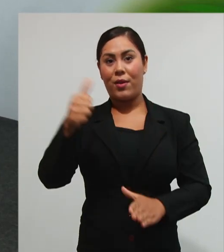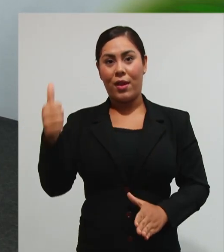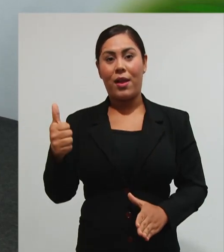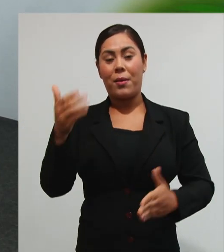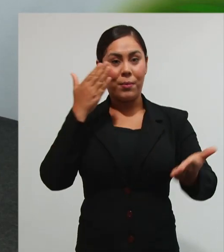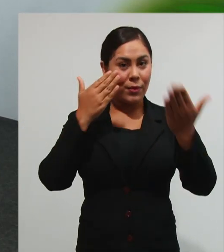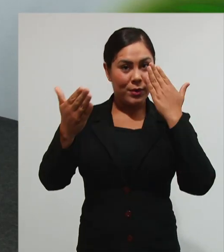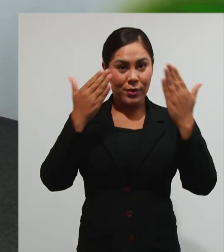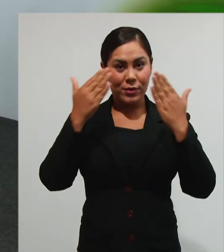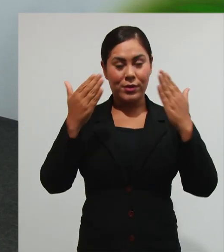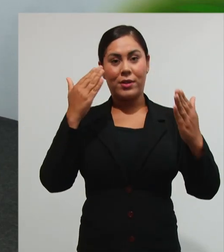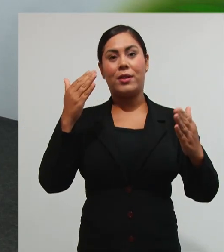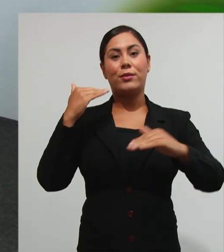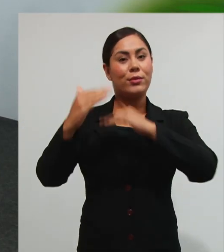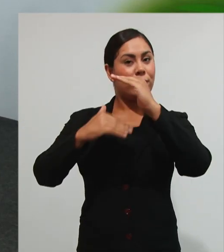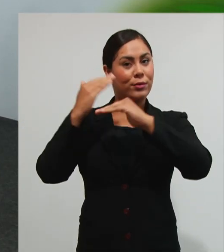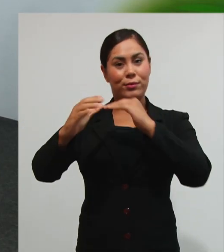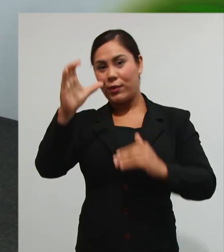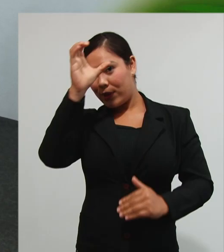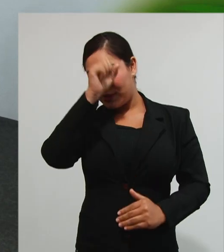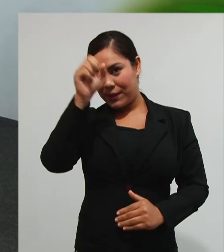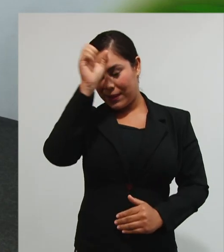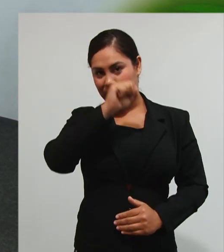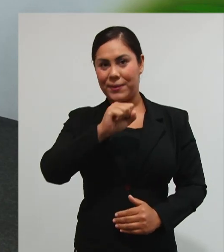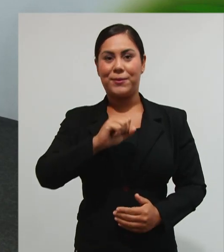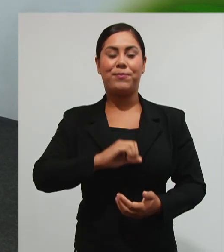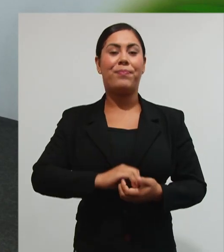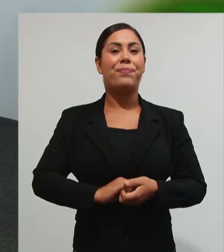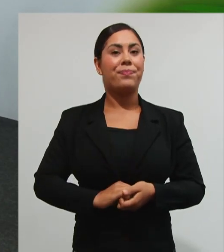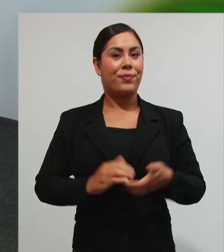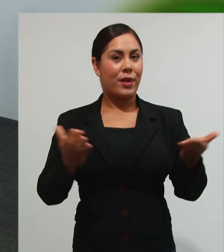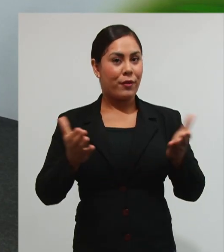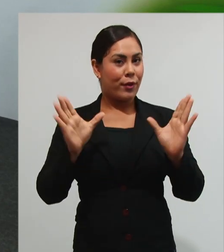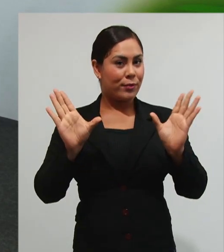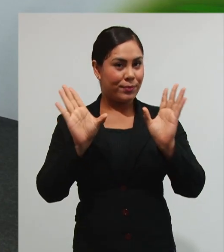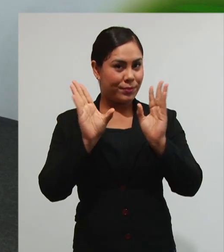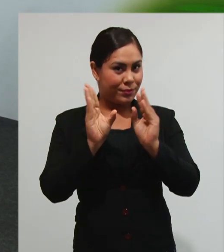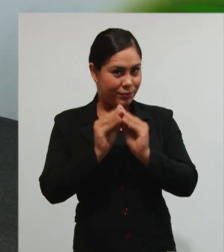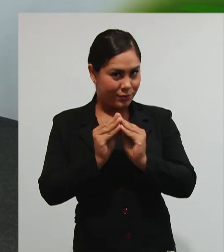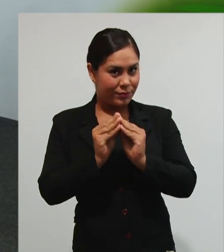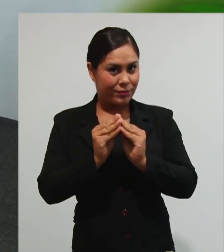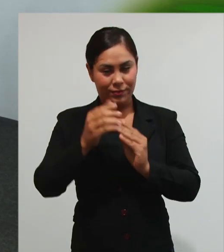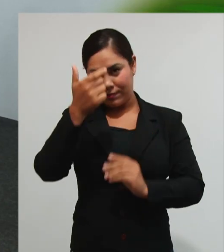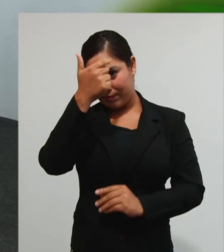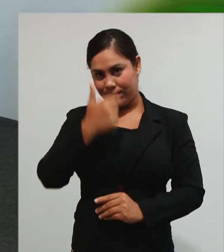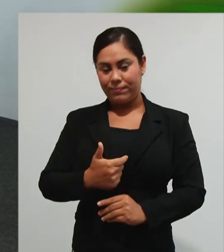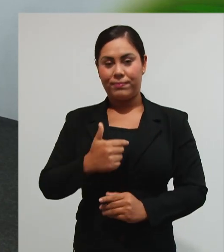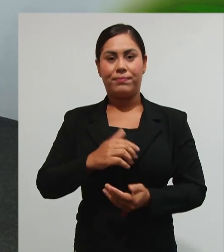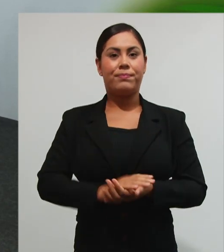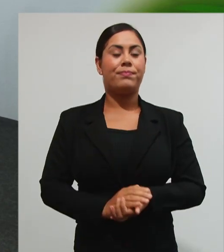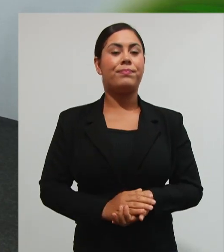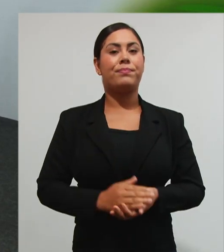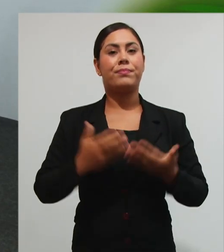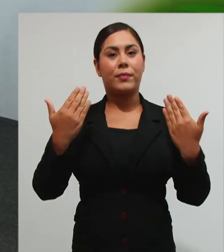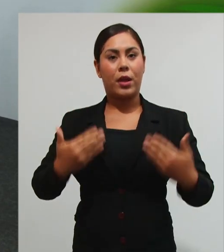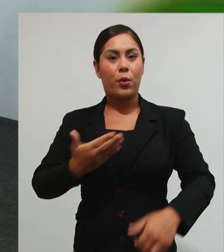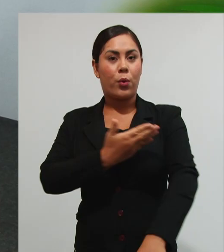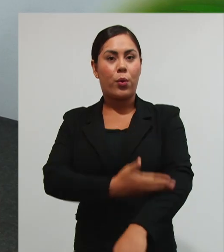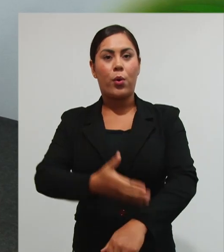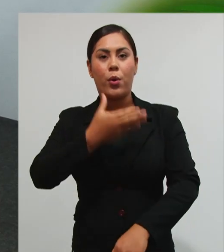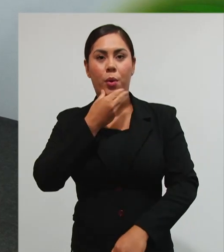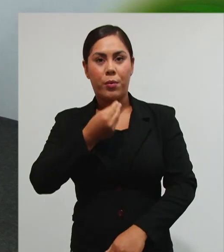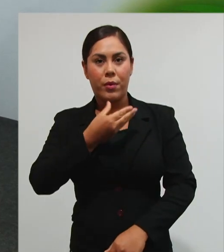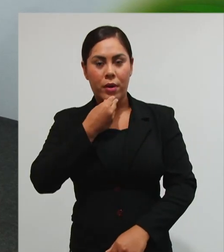do Desenvolvimento e da Aprendizagem. Vou fazer uma breve audiodescrição. Eu sou um homem branco de